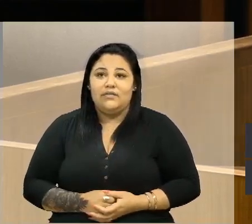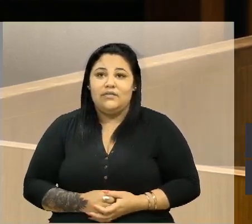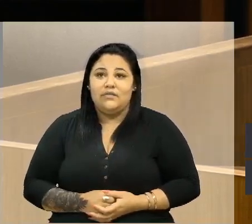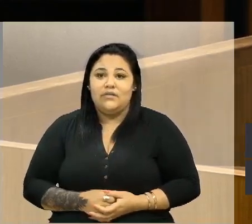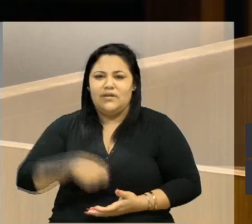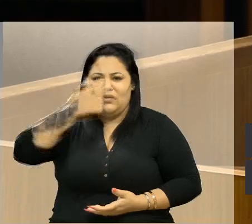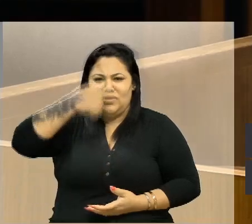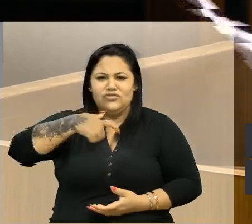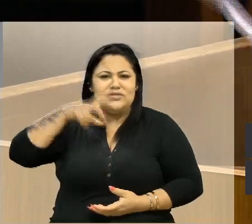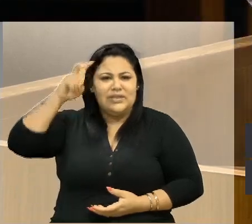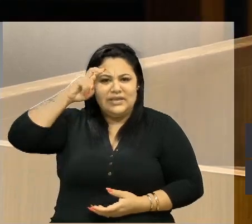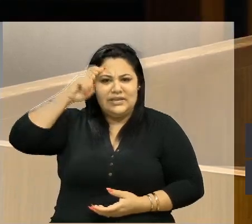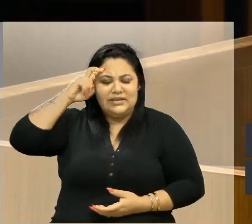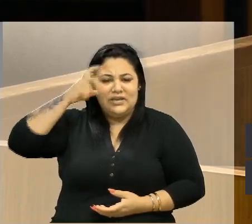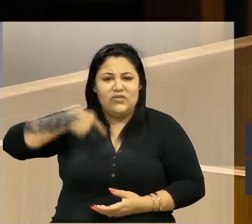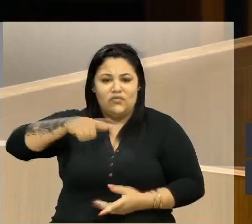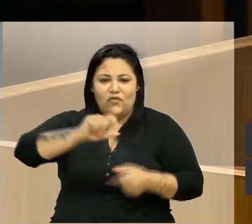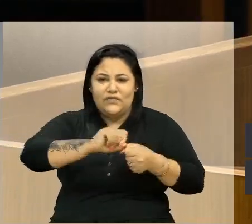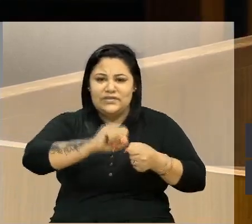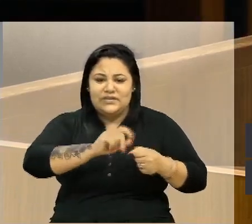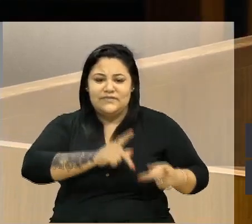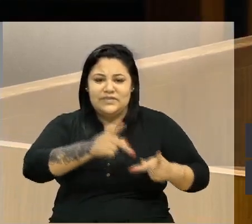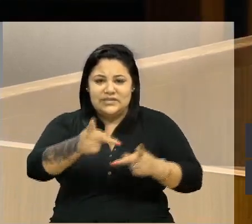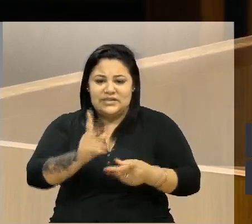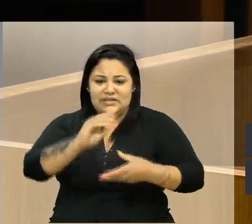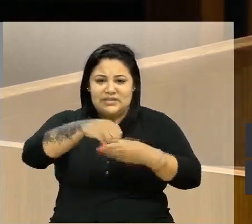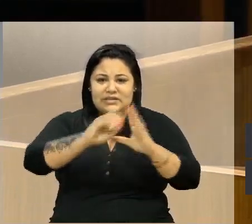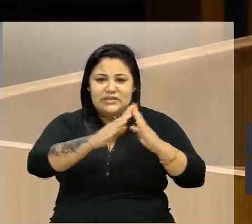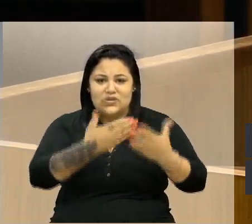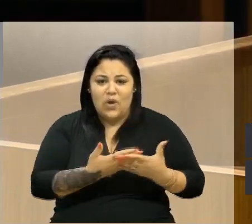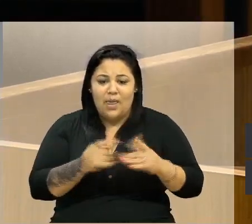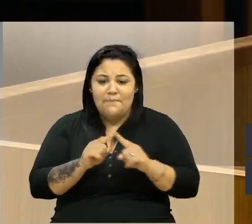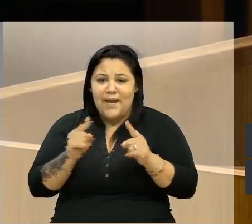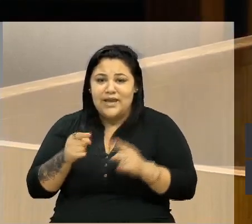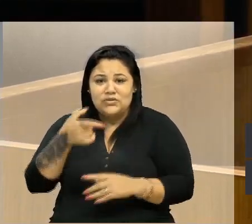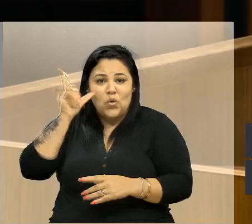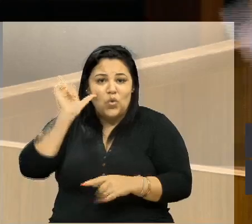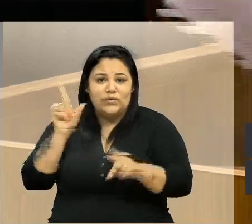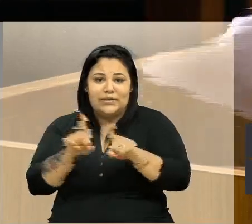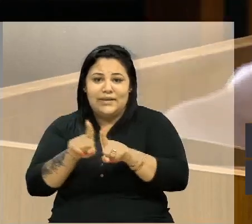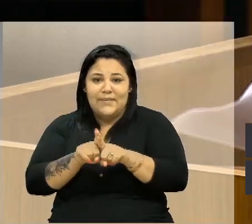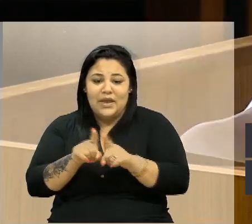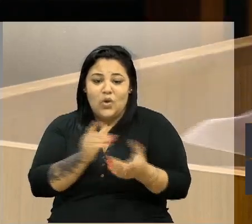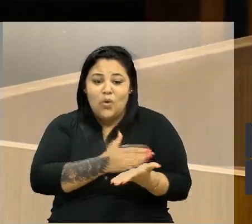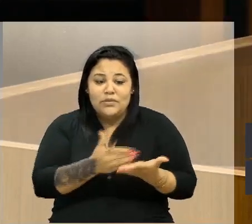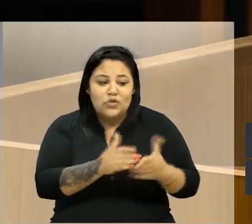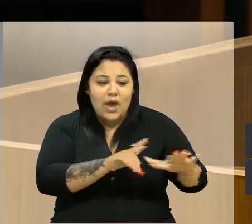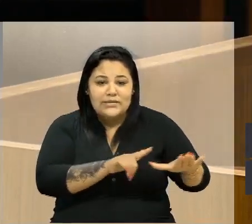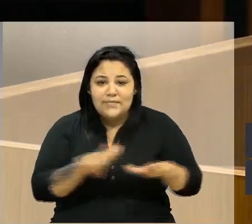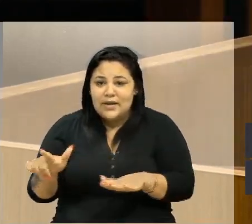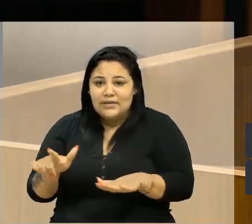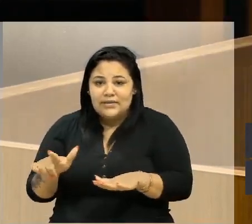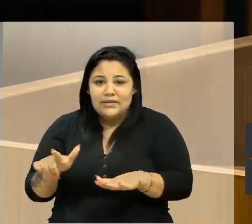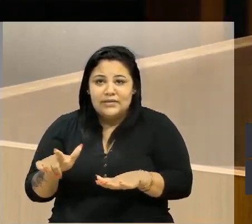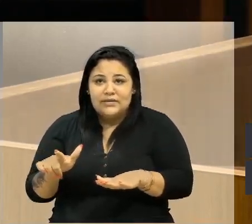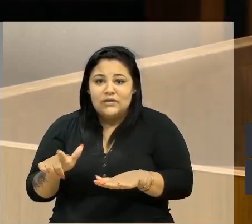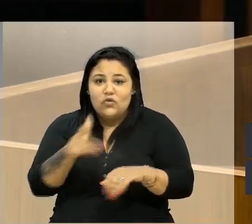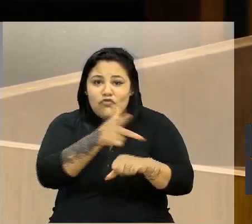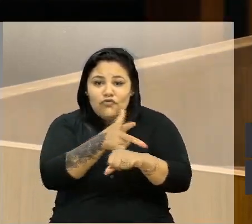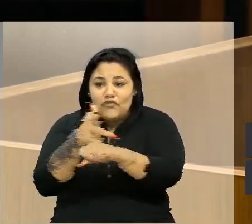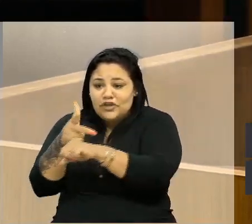Acho que quinta-feira eu vou fazer visita nessas escolas, mas ontem também começou a semana com os vídeos